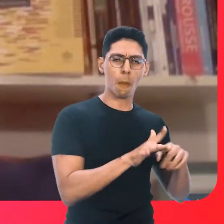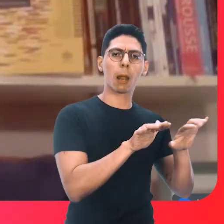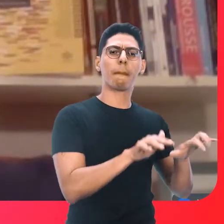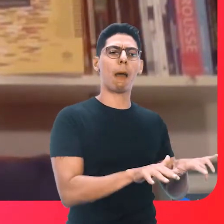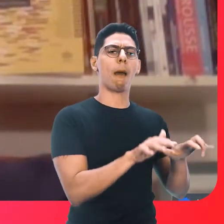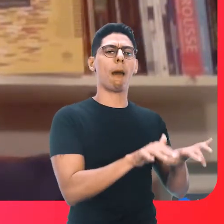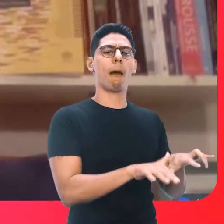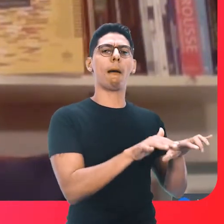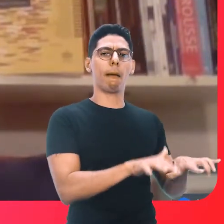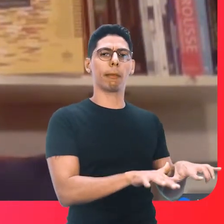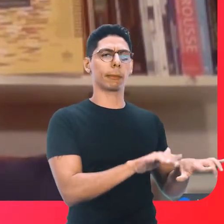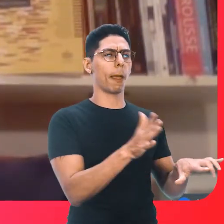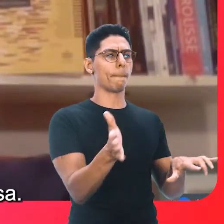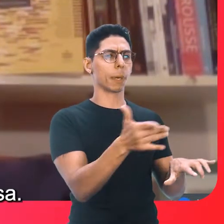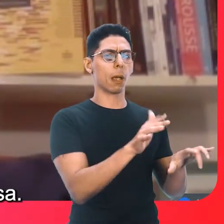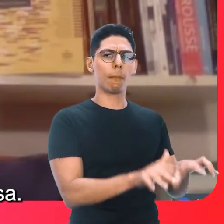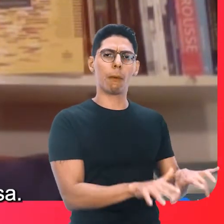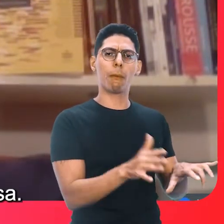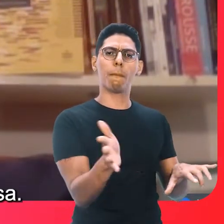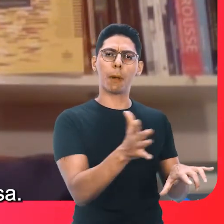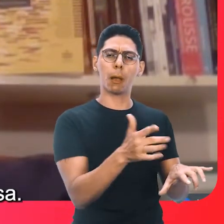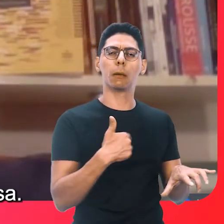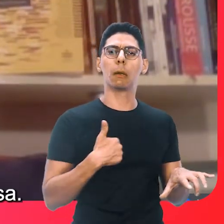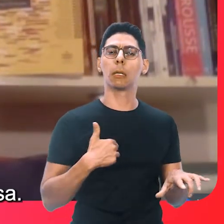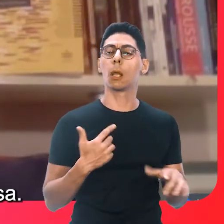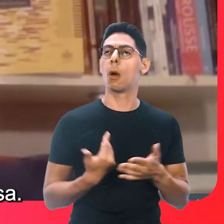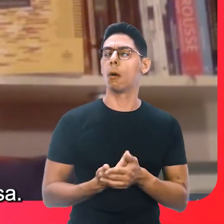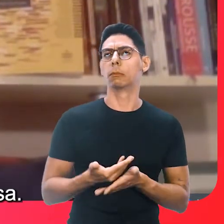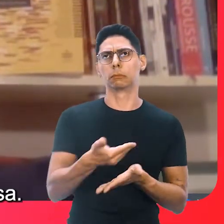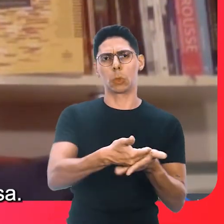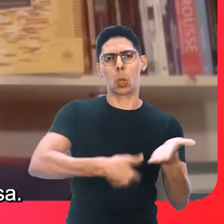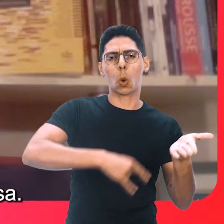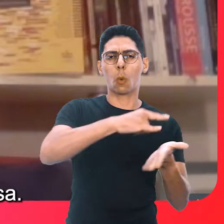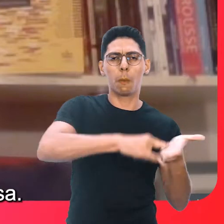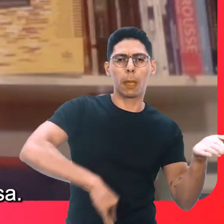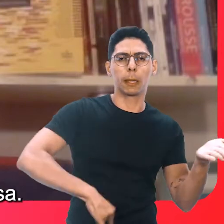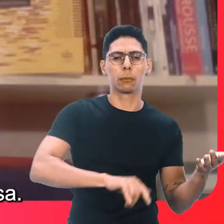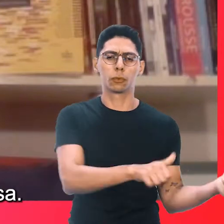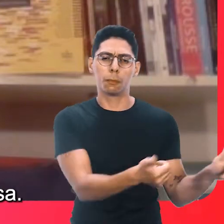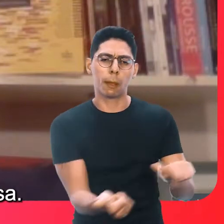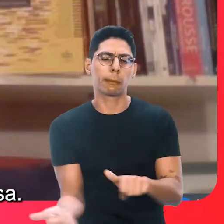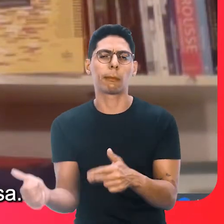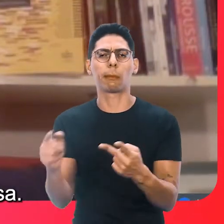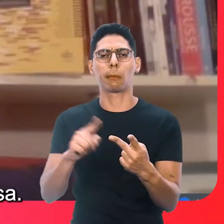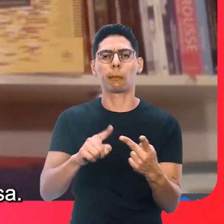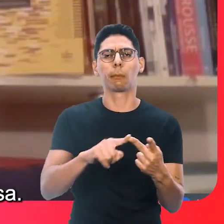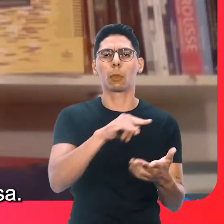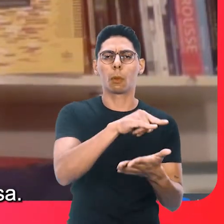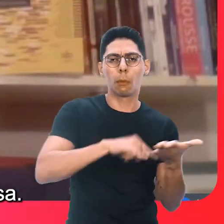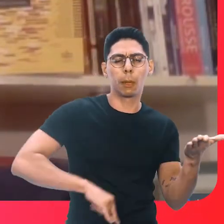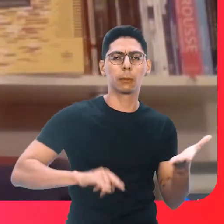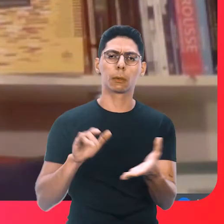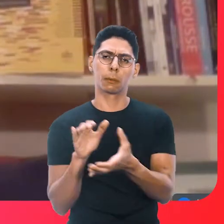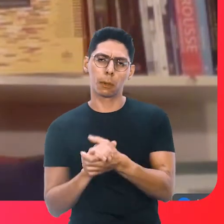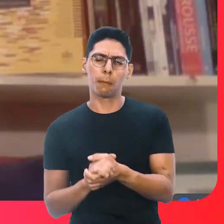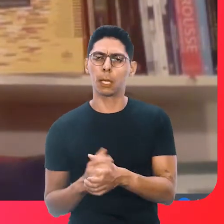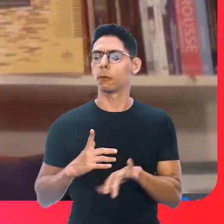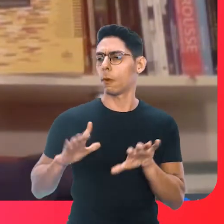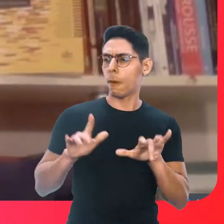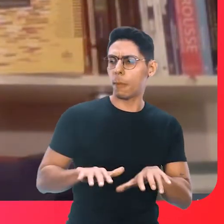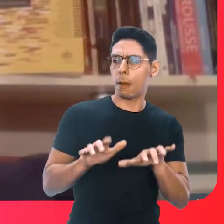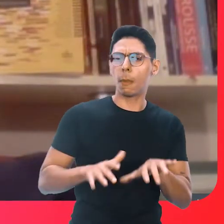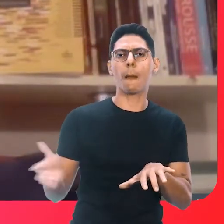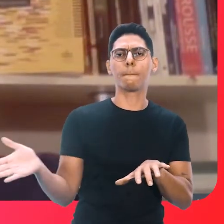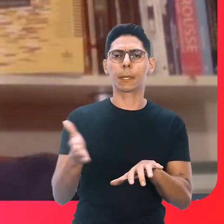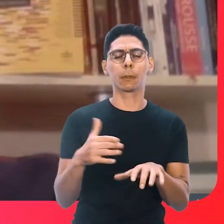época, eu datilografava ali a certidão de batismo, certidão de casamento, esse tipo de coisa, né? Ficava ali